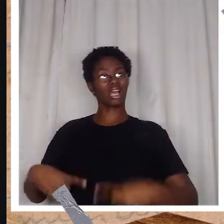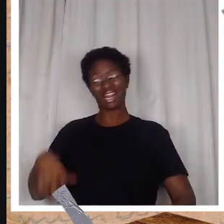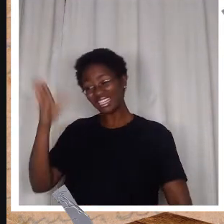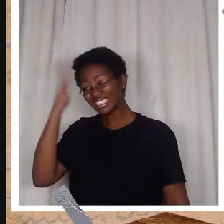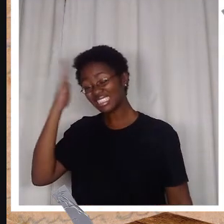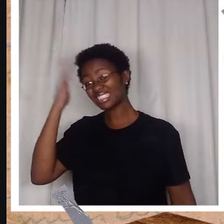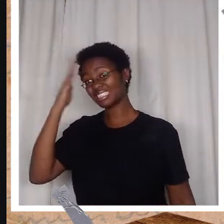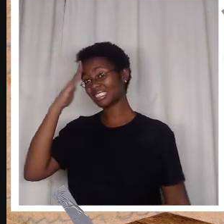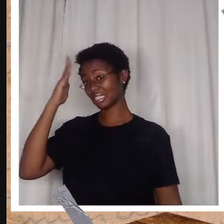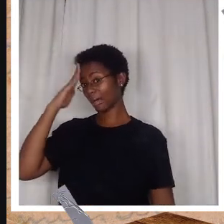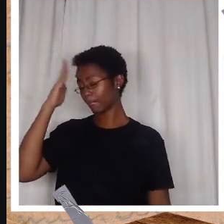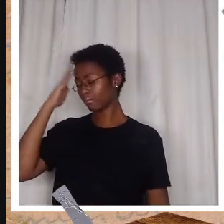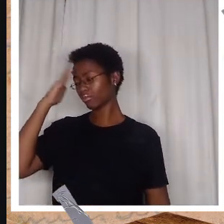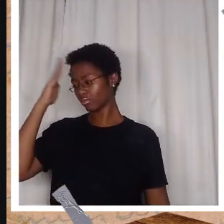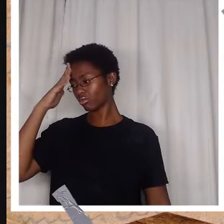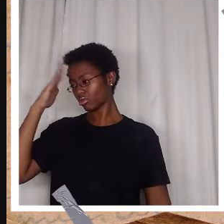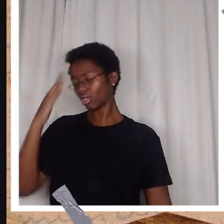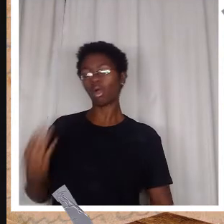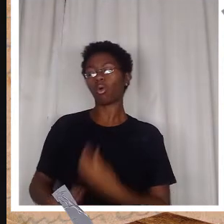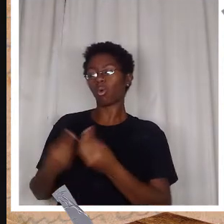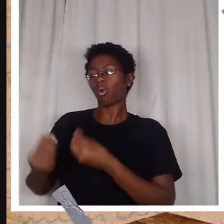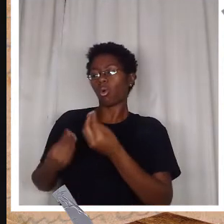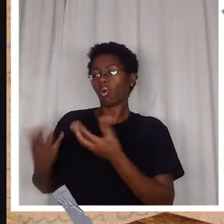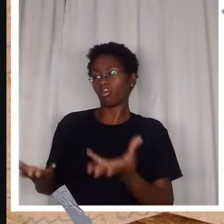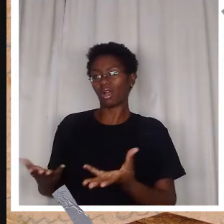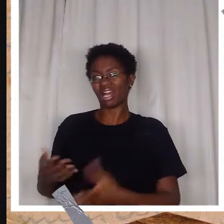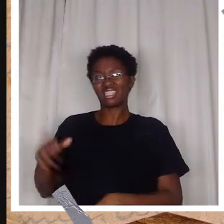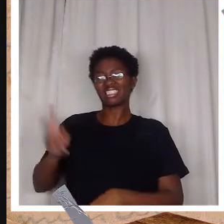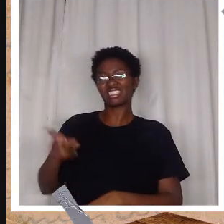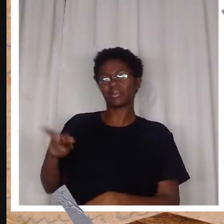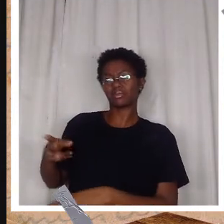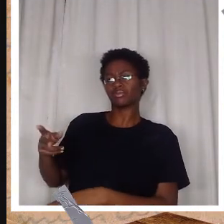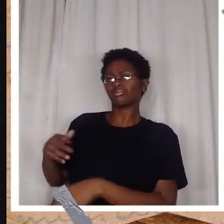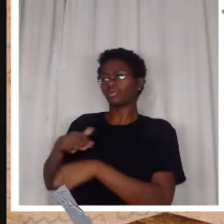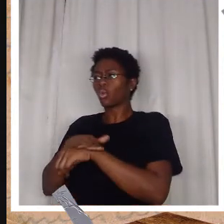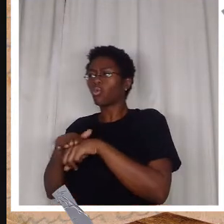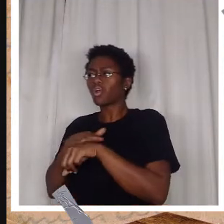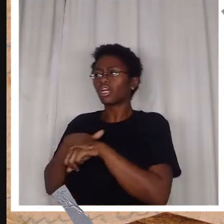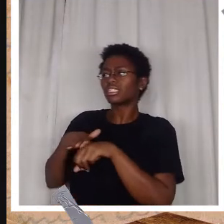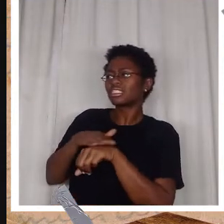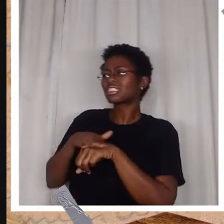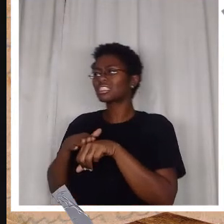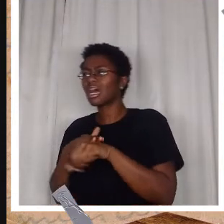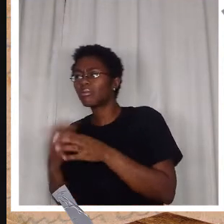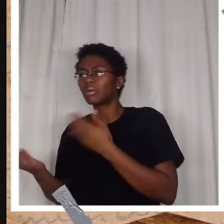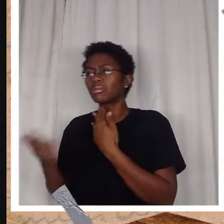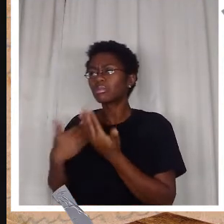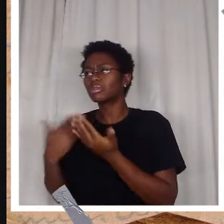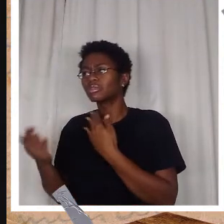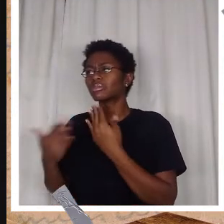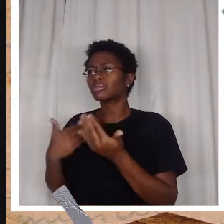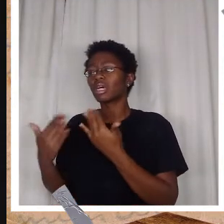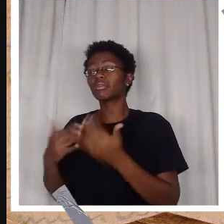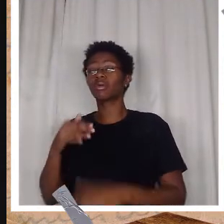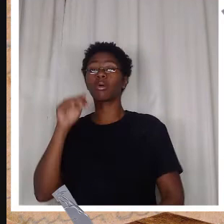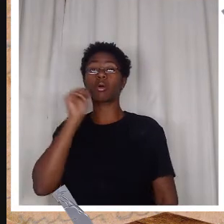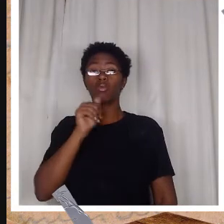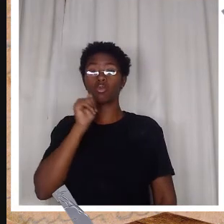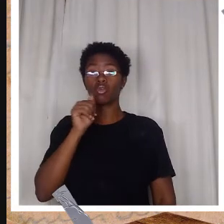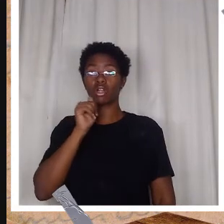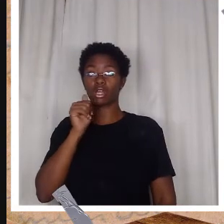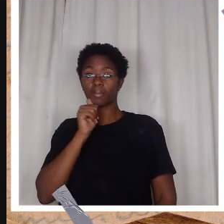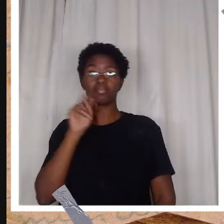ter um pequeno entrevero com a Ruth de Souza, que a interpretou na primeira adaptação de Quarto de Despejo para o